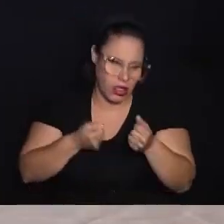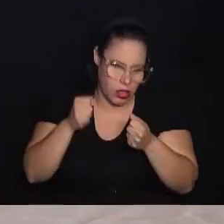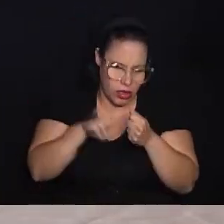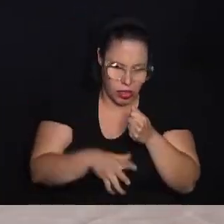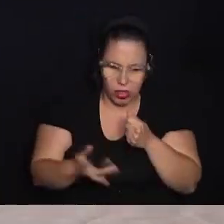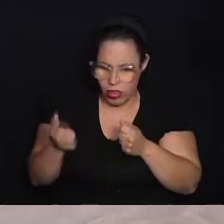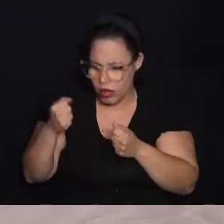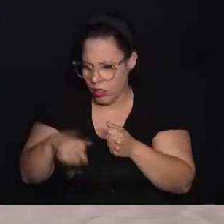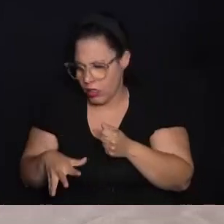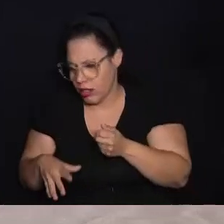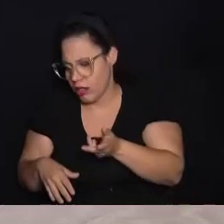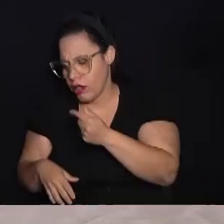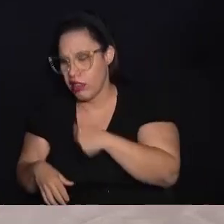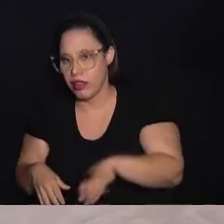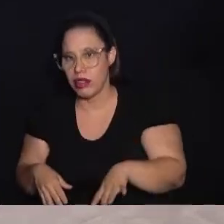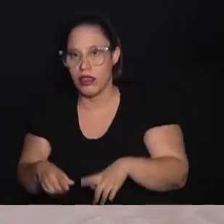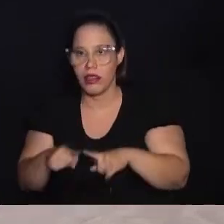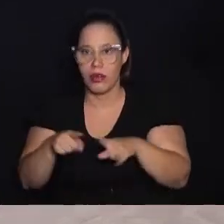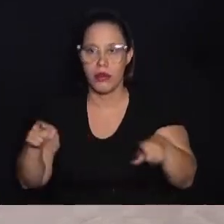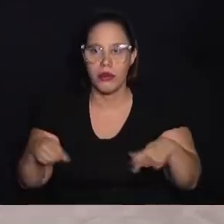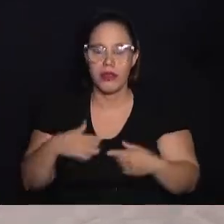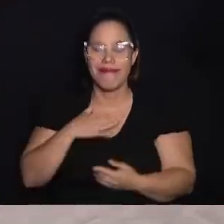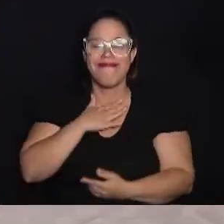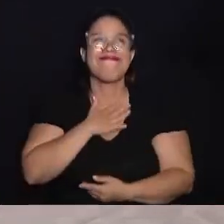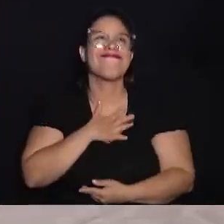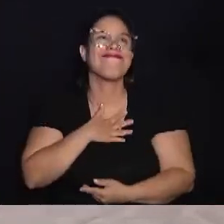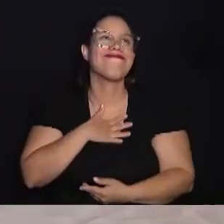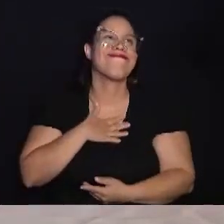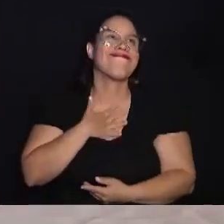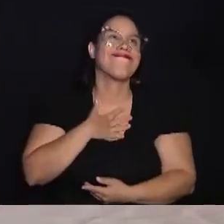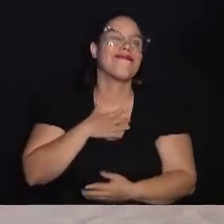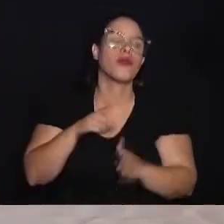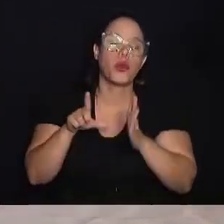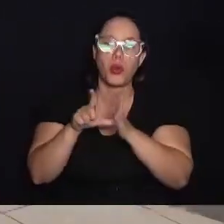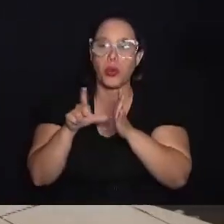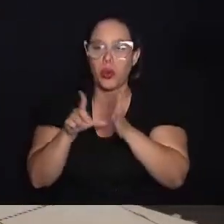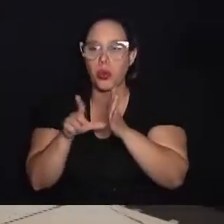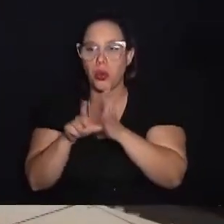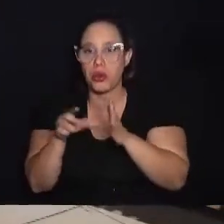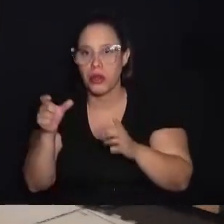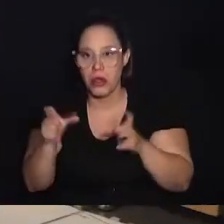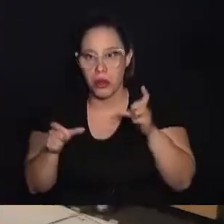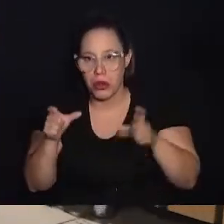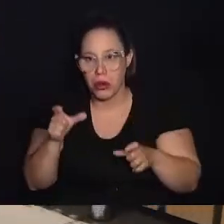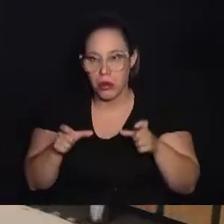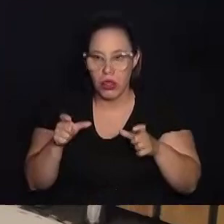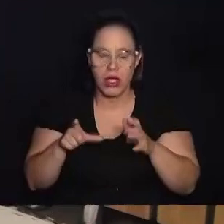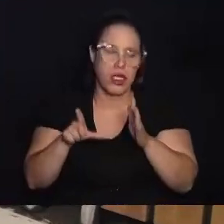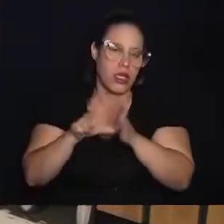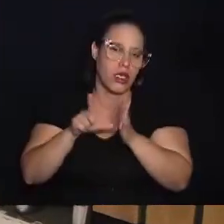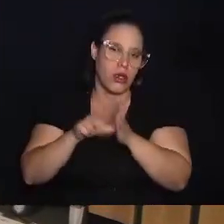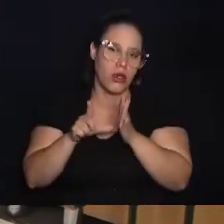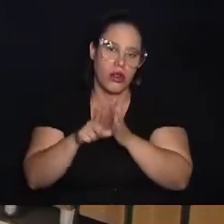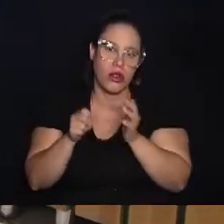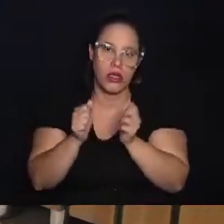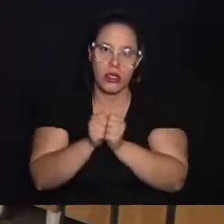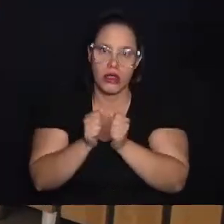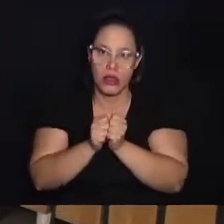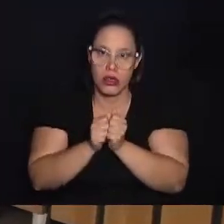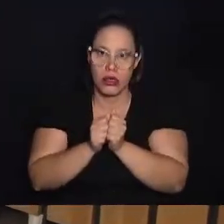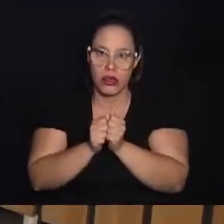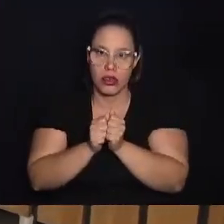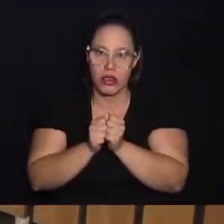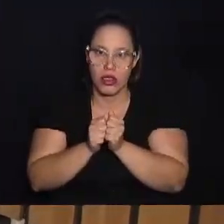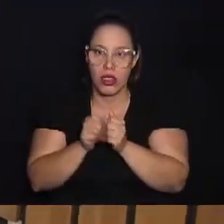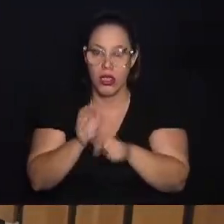Eventualmente você tem a questão de lojas ali, pequenas lojas que estão agregadas ali, que logicamente ajudam